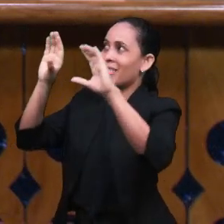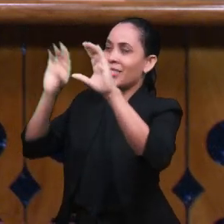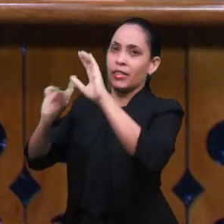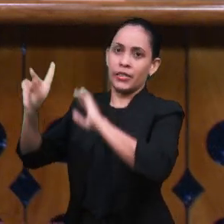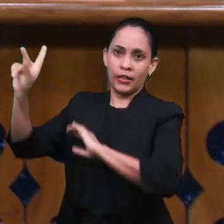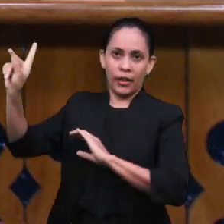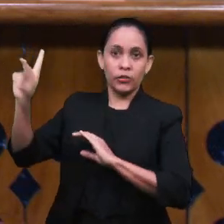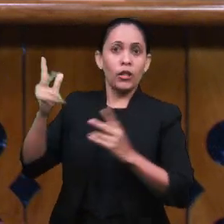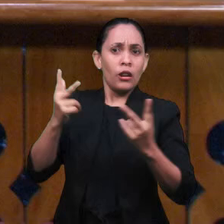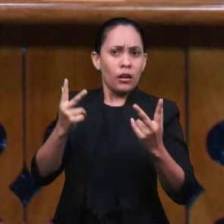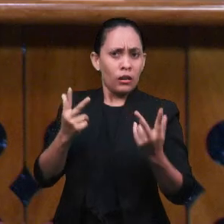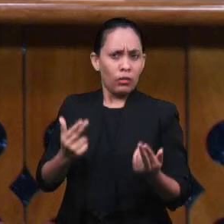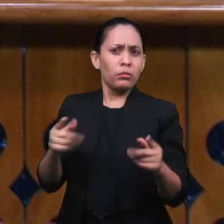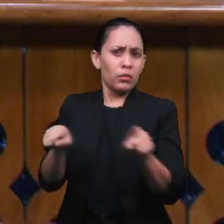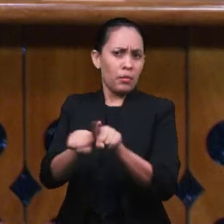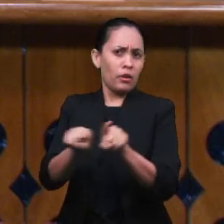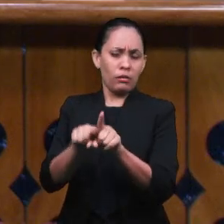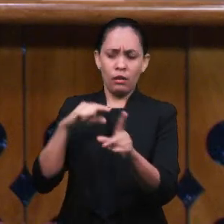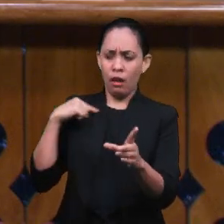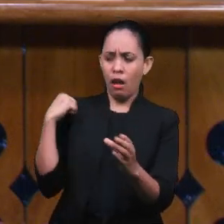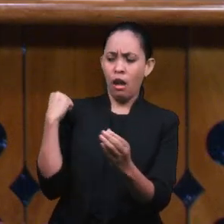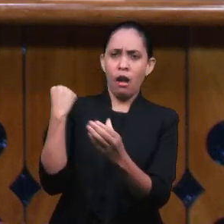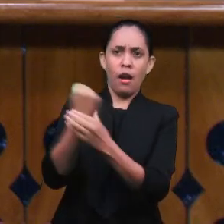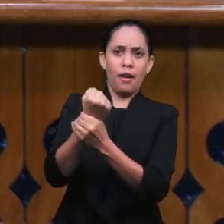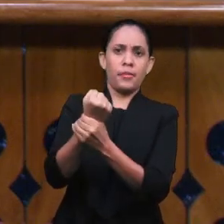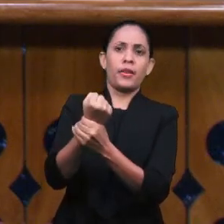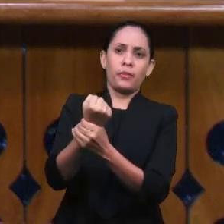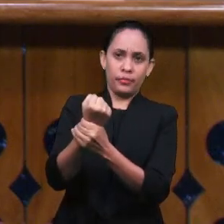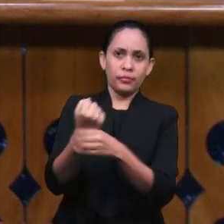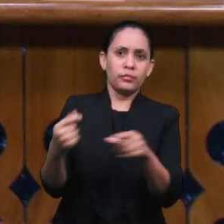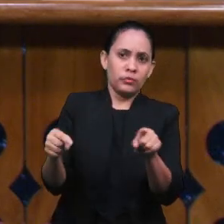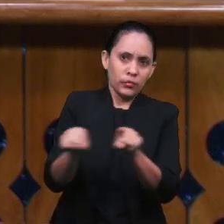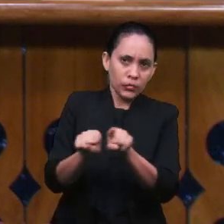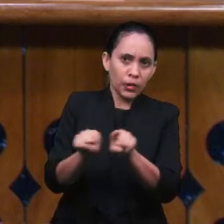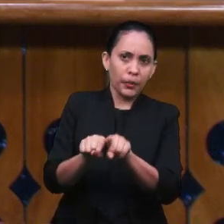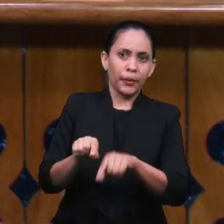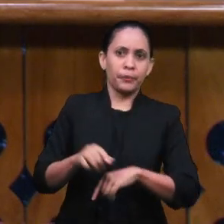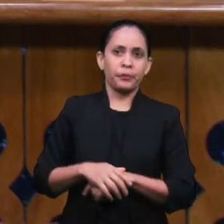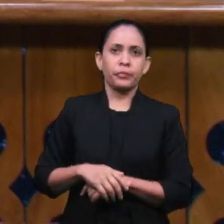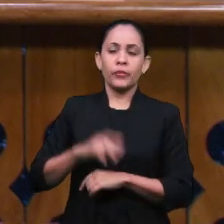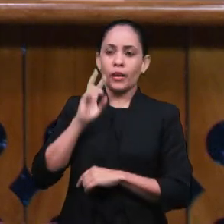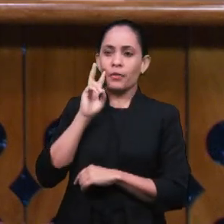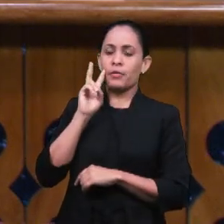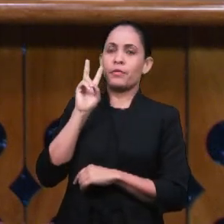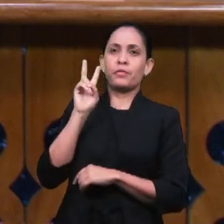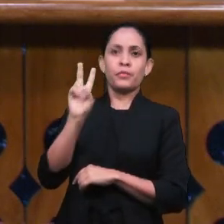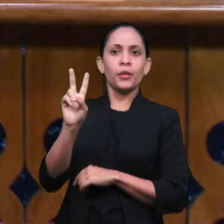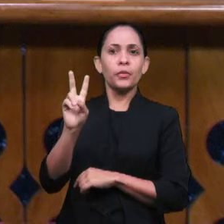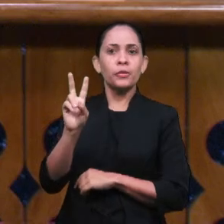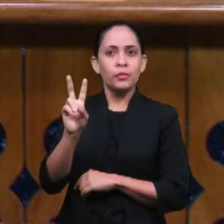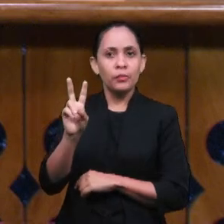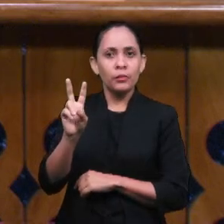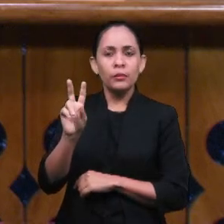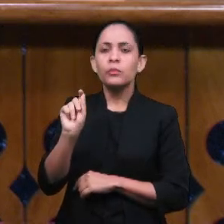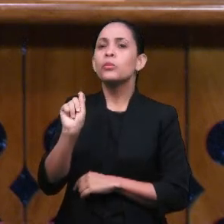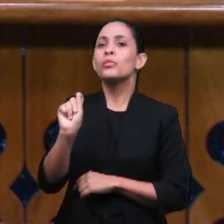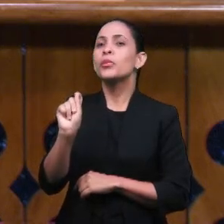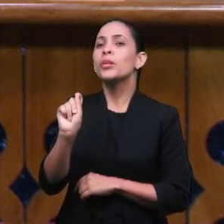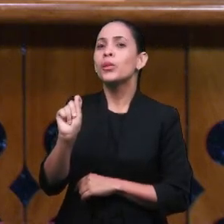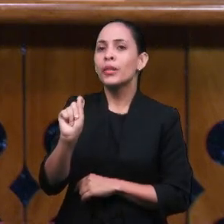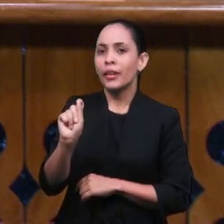Abraão viu o dia, né? Quer dizer, e viu o seu dia. O que ele viu? Ele viu